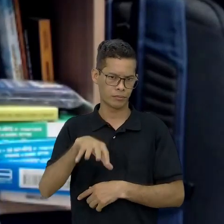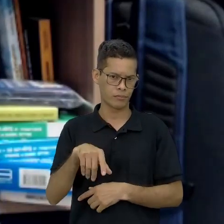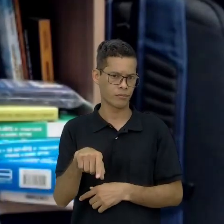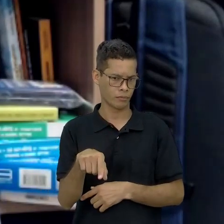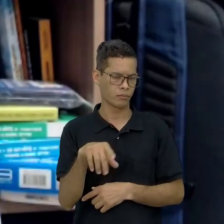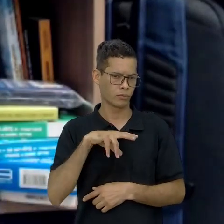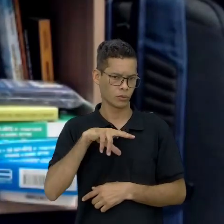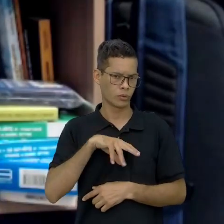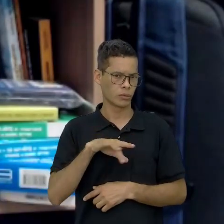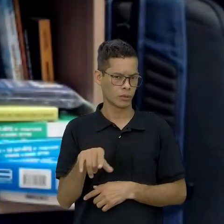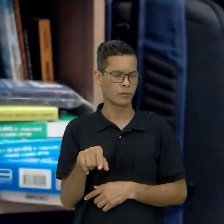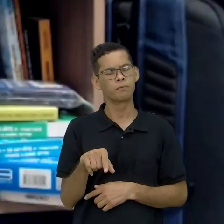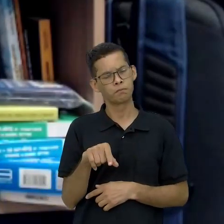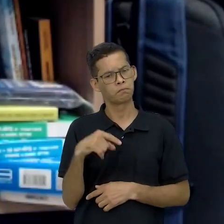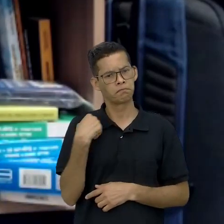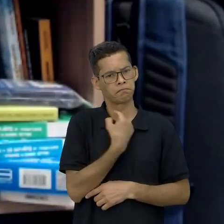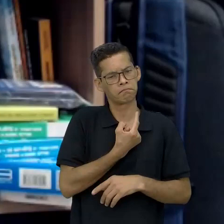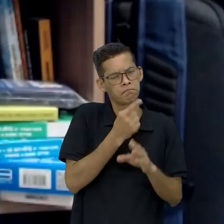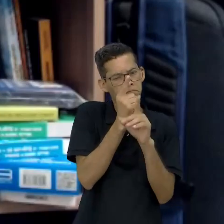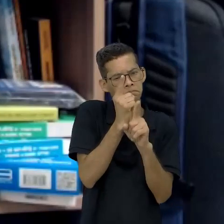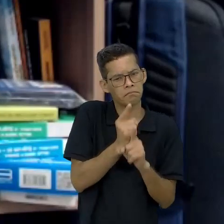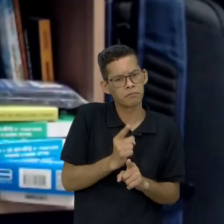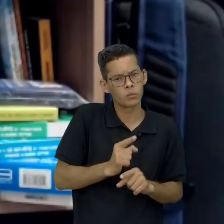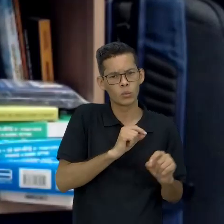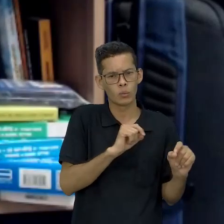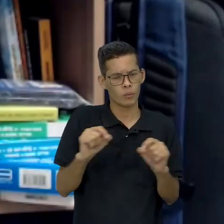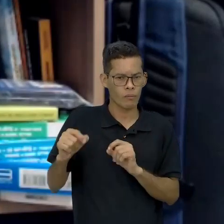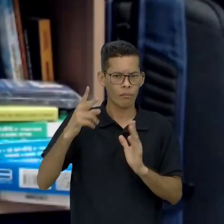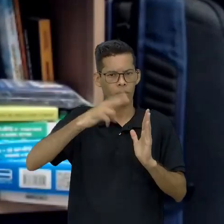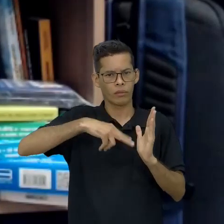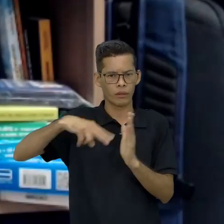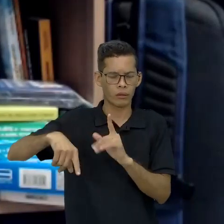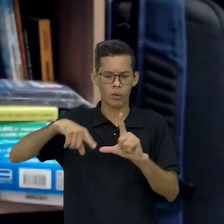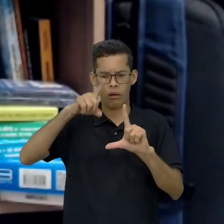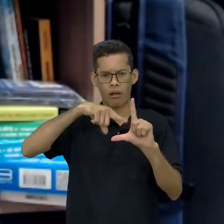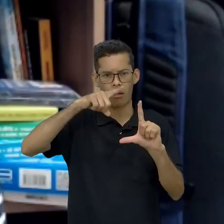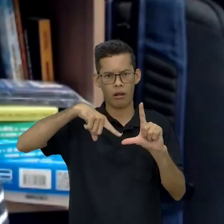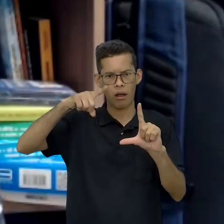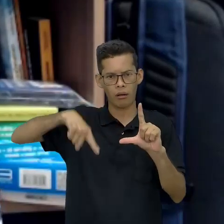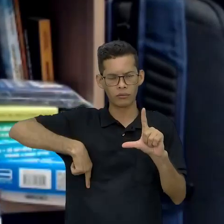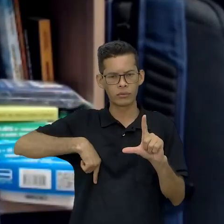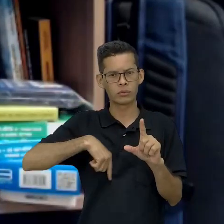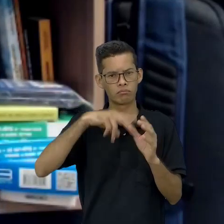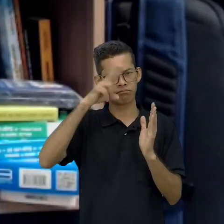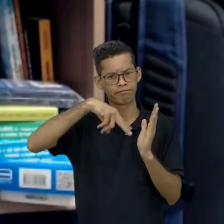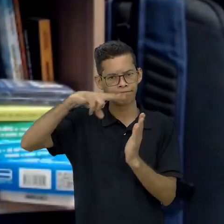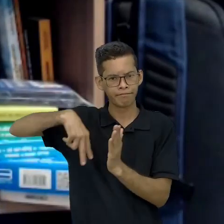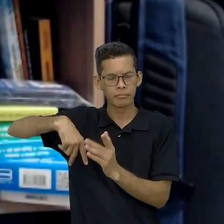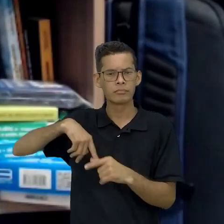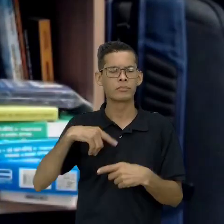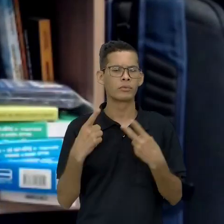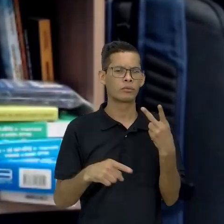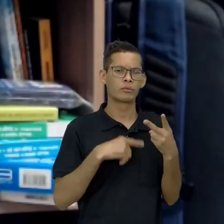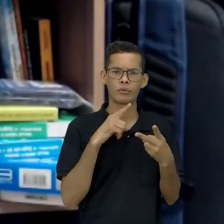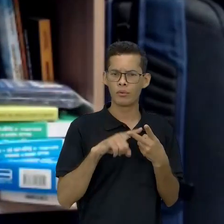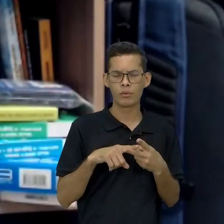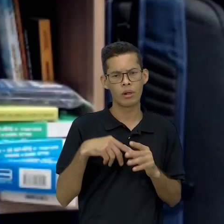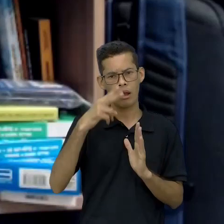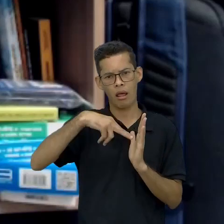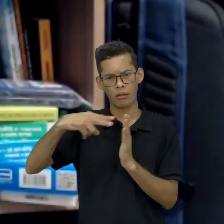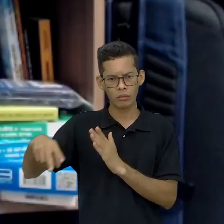nos deparamos com as leituras de gráficos, as leituras de imagens, né, que estão focadas